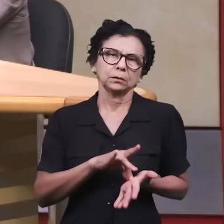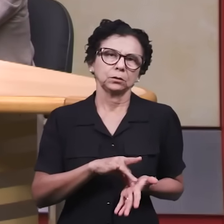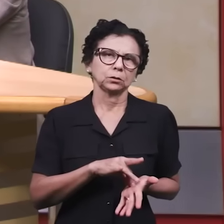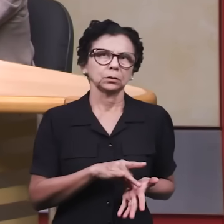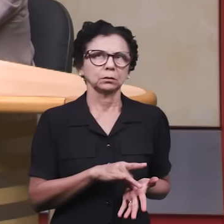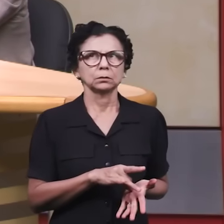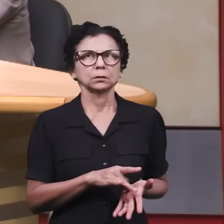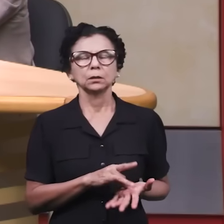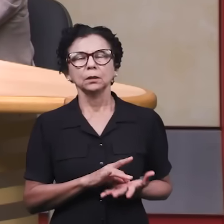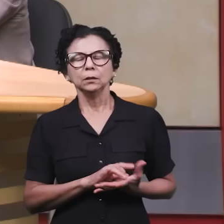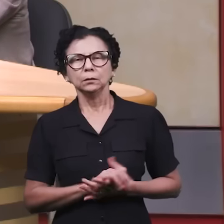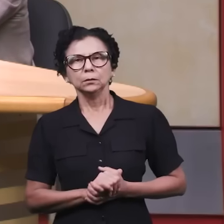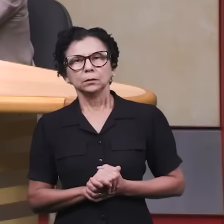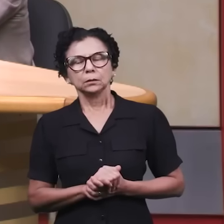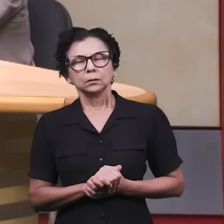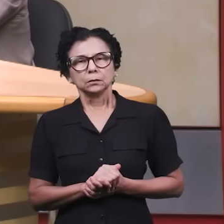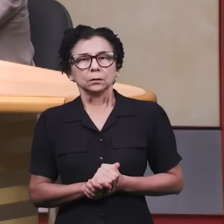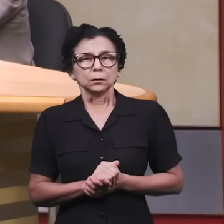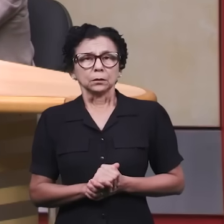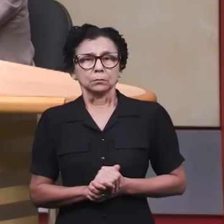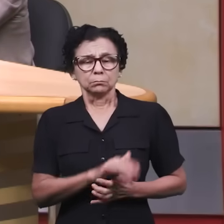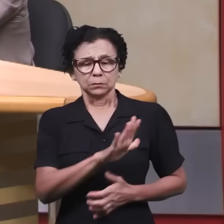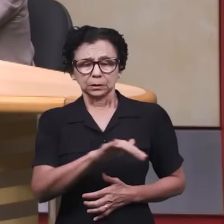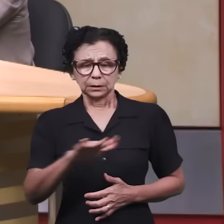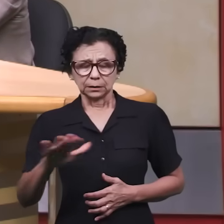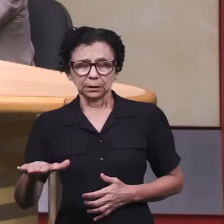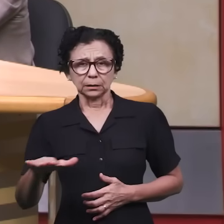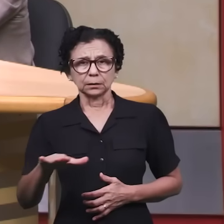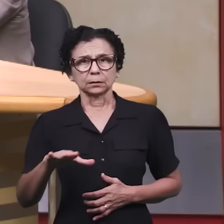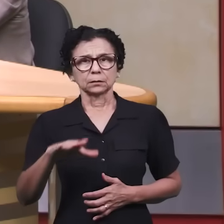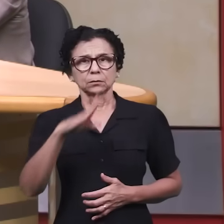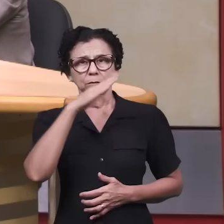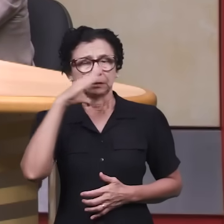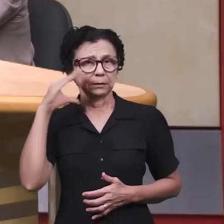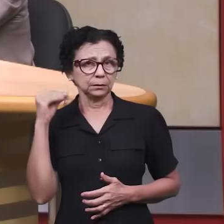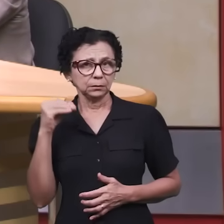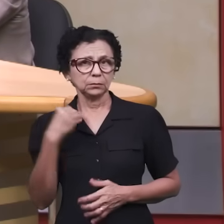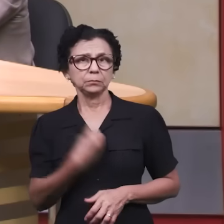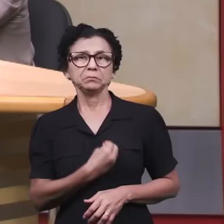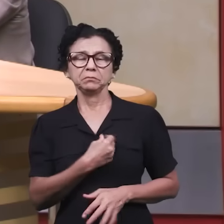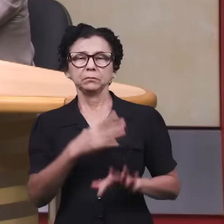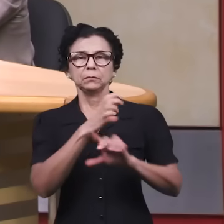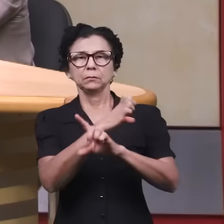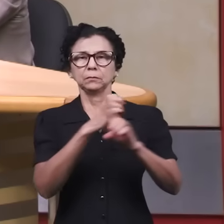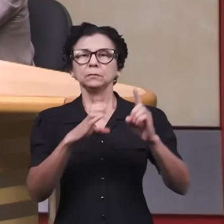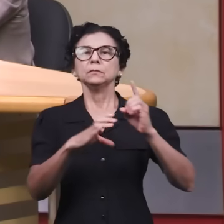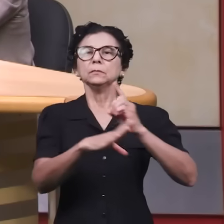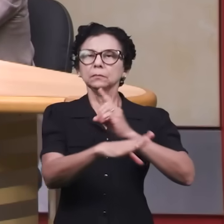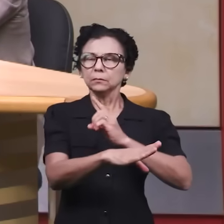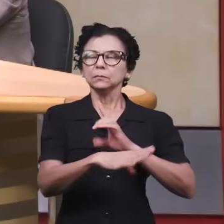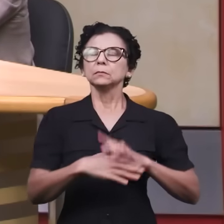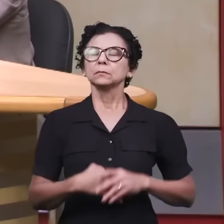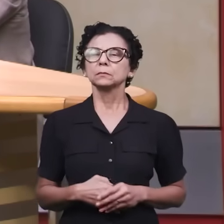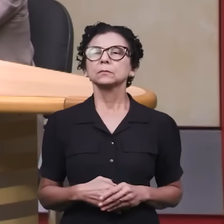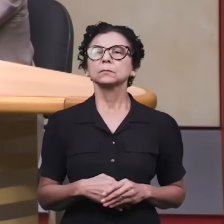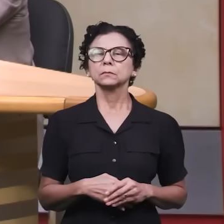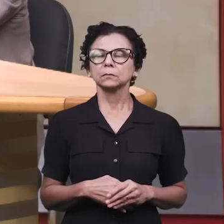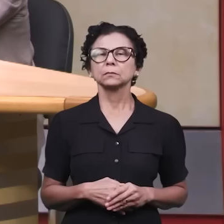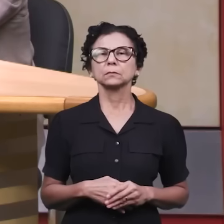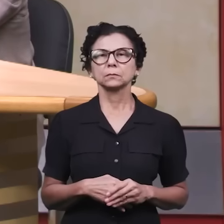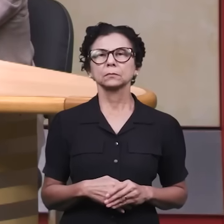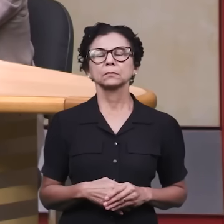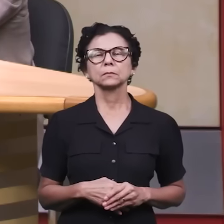grande bênção em termos de participação de crianças, intermediários e adolescentes na escola bíblica